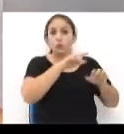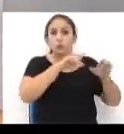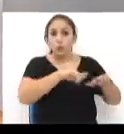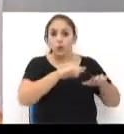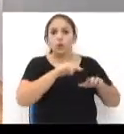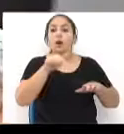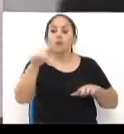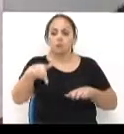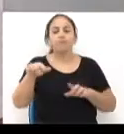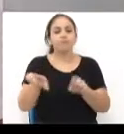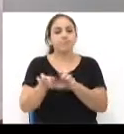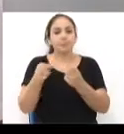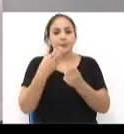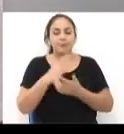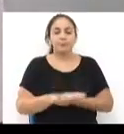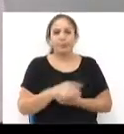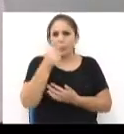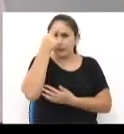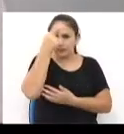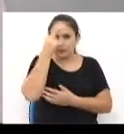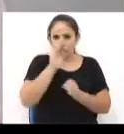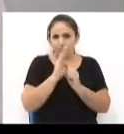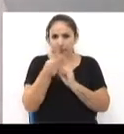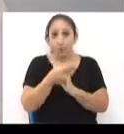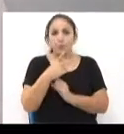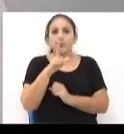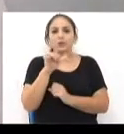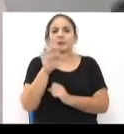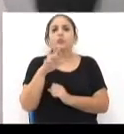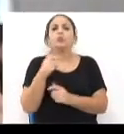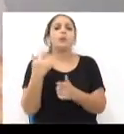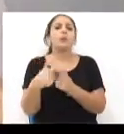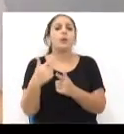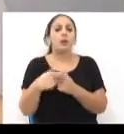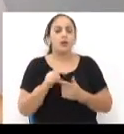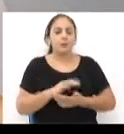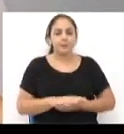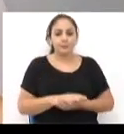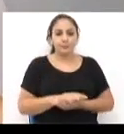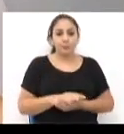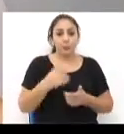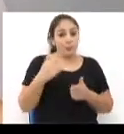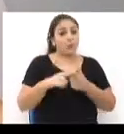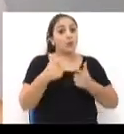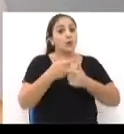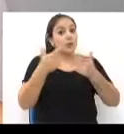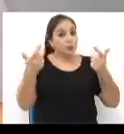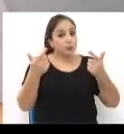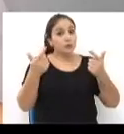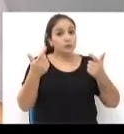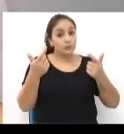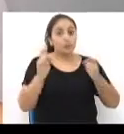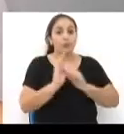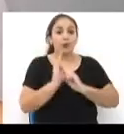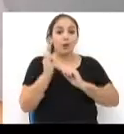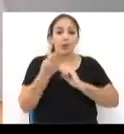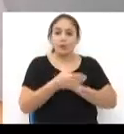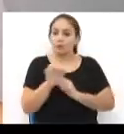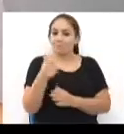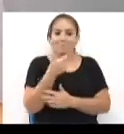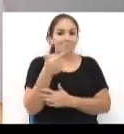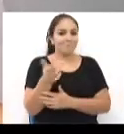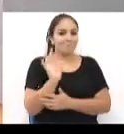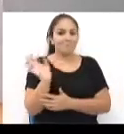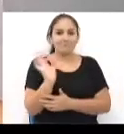dar também. A ideia é no bairro Planaltina, por que ali, né, nesse local? Porque é uma grande vila, uma vila grande e não